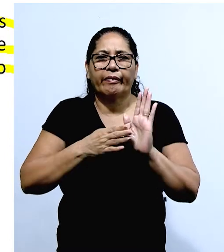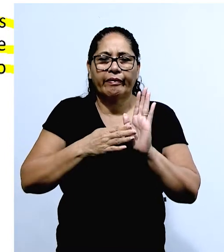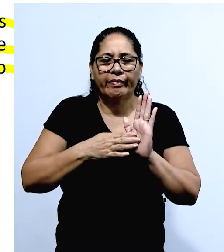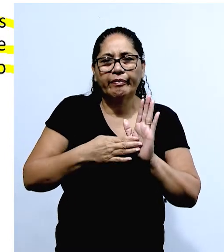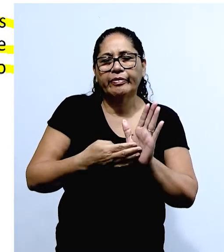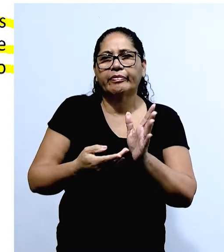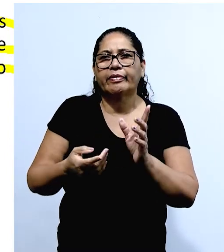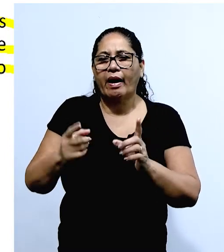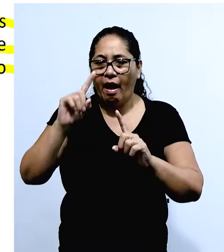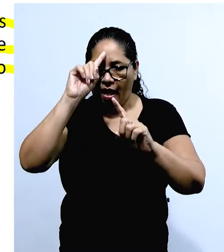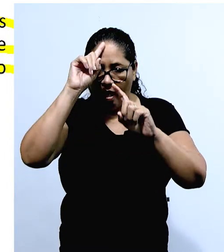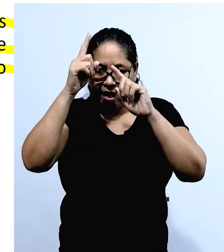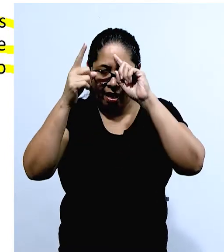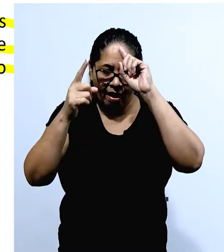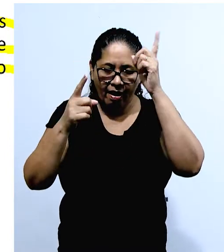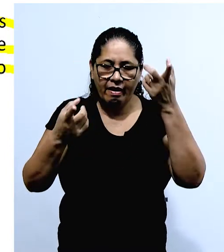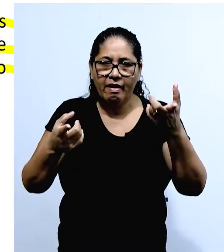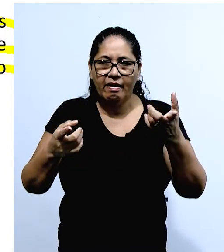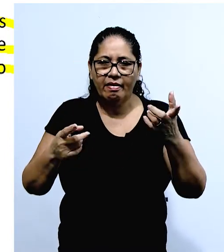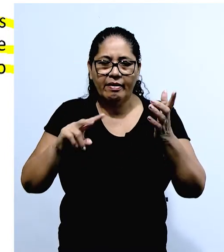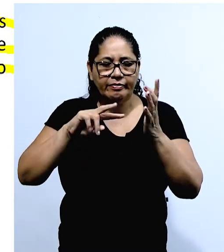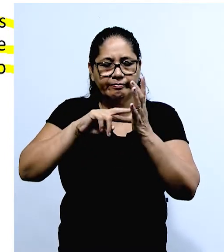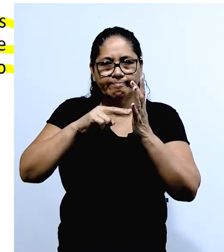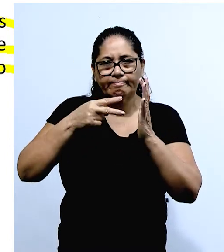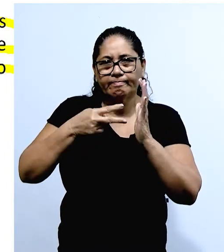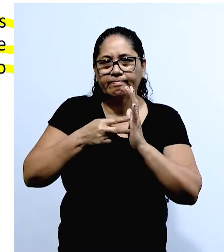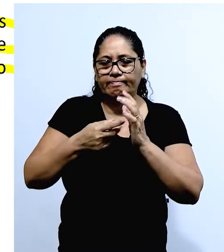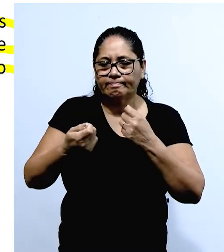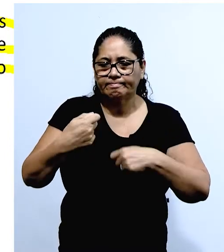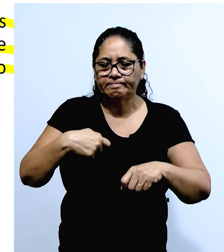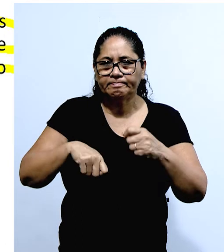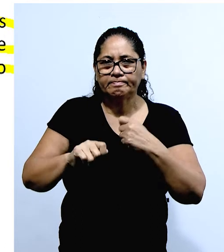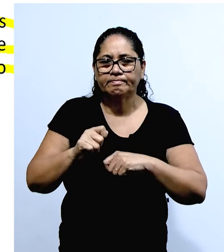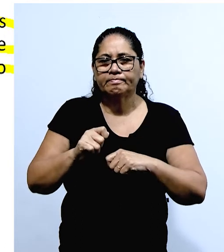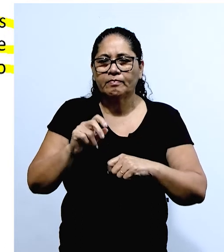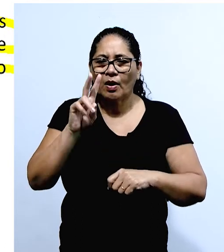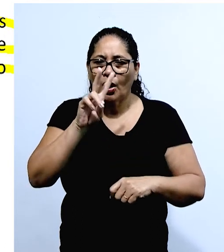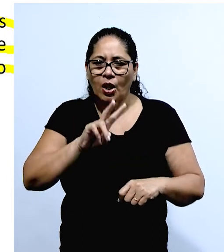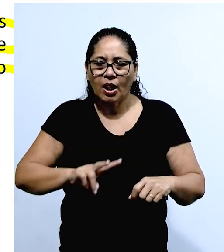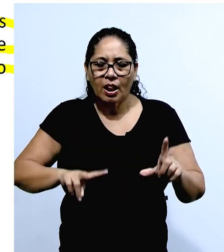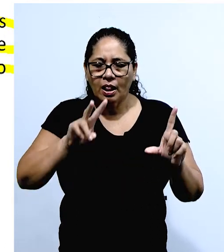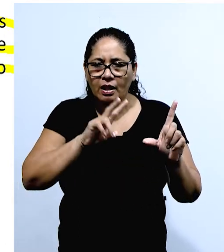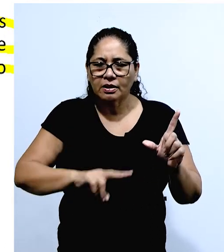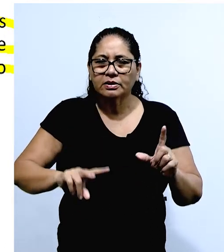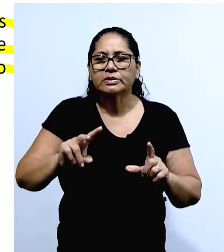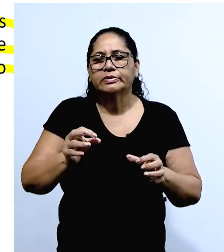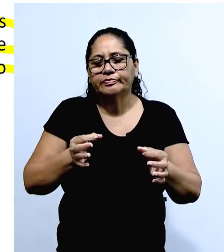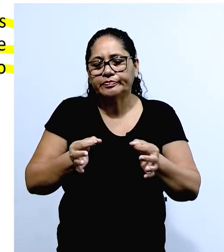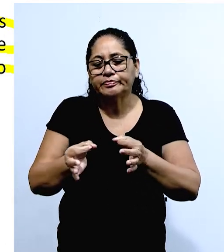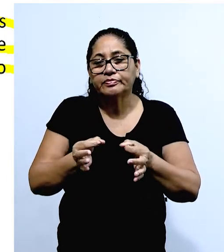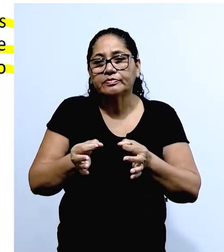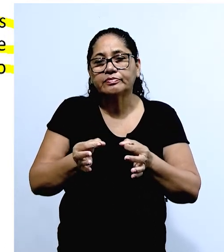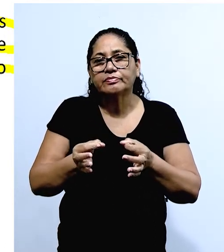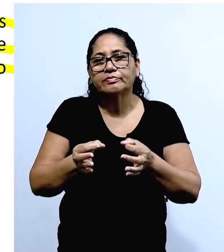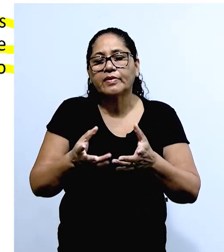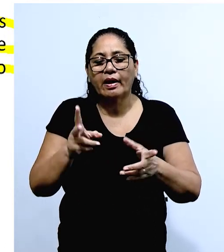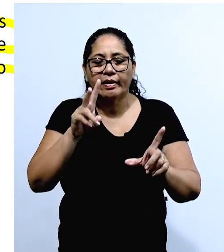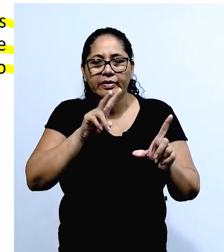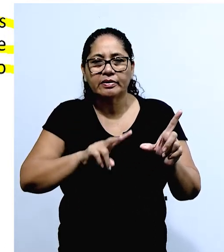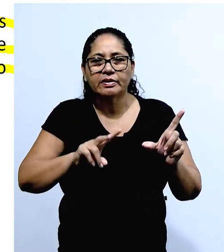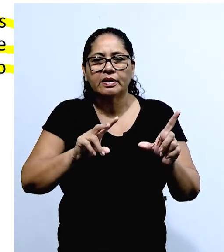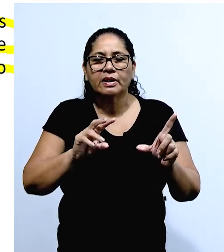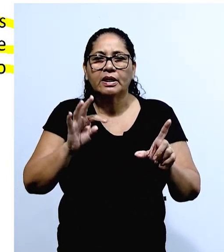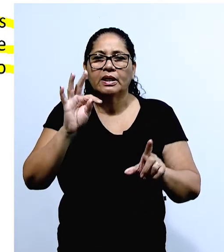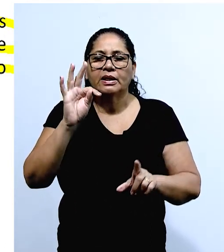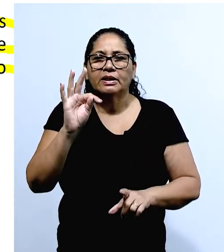o negócio. Então a ideia é que a gente identifique o negócio lendo a missão dessa organização. Quando a gente lê a missão